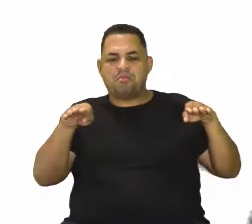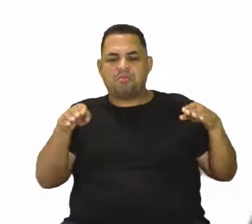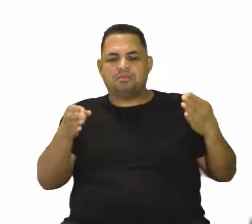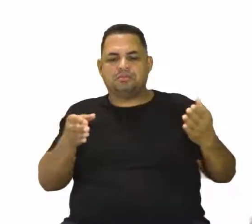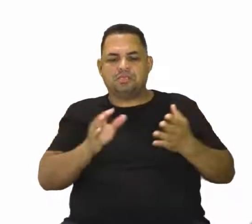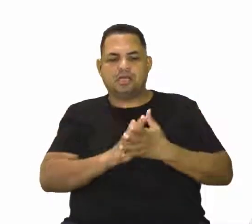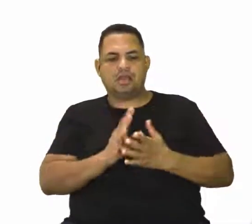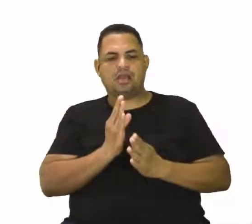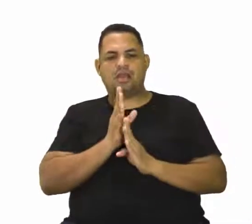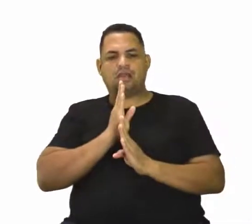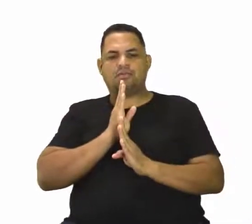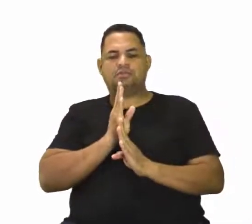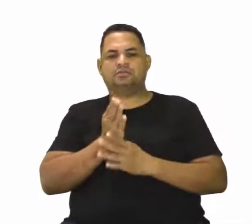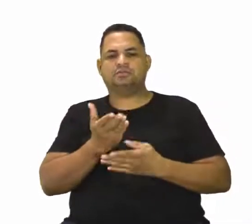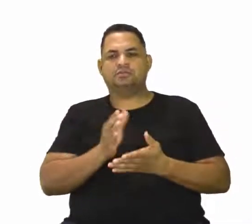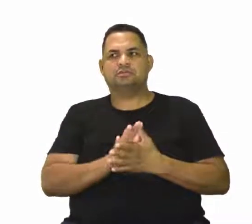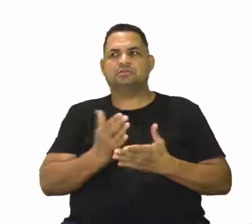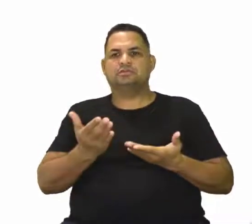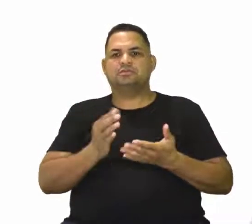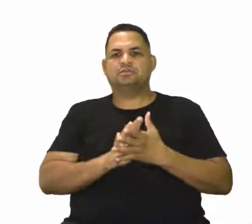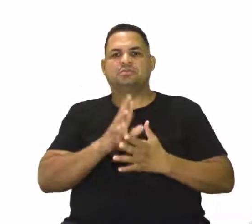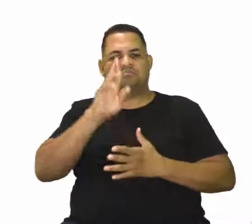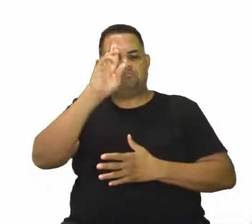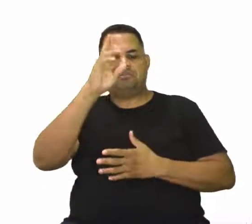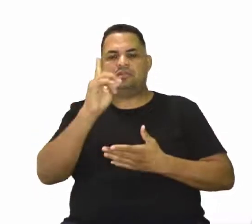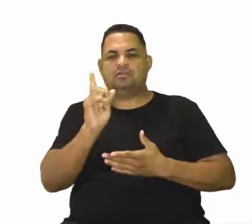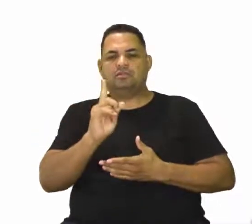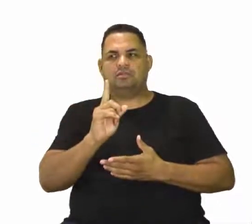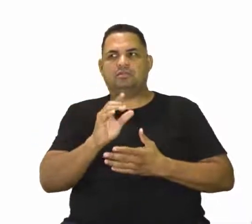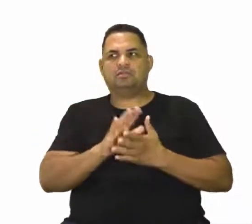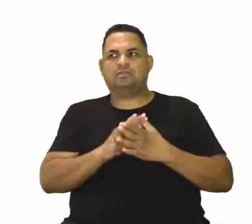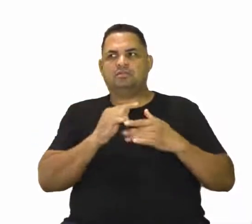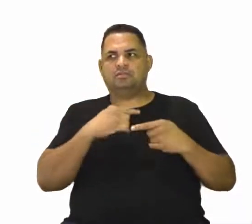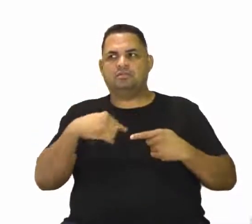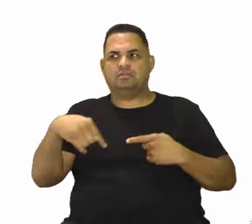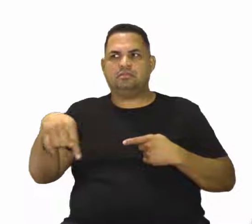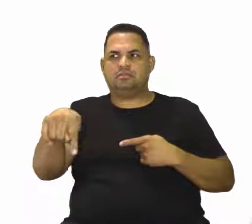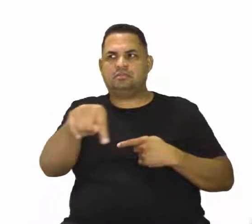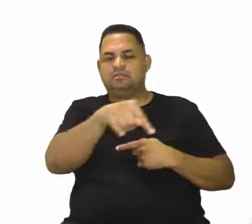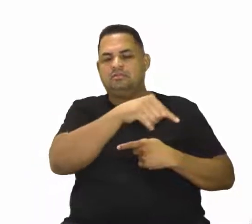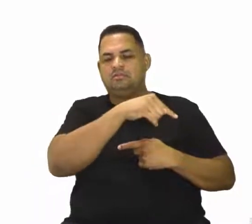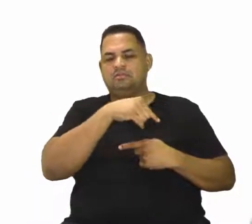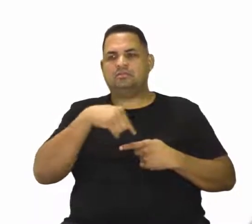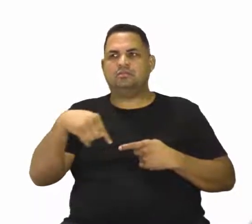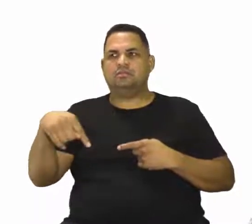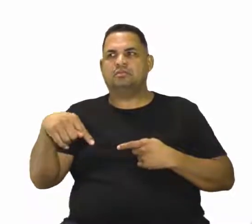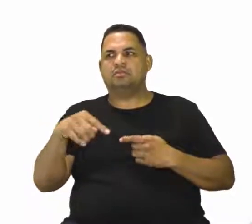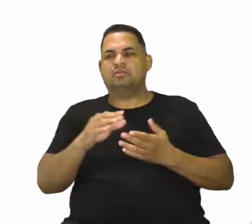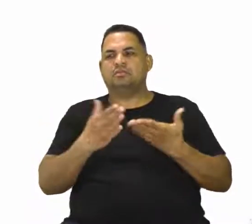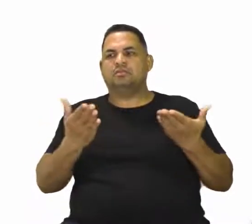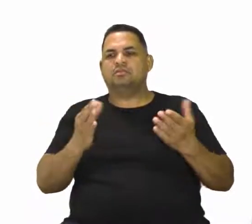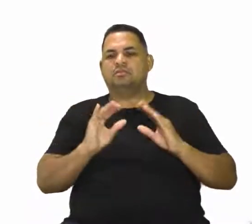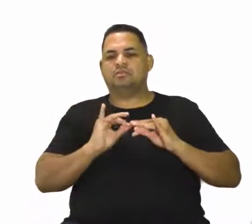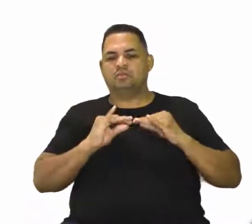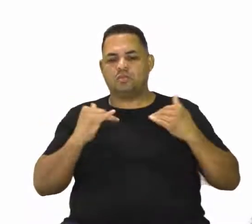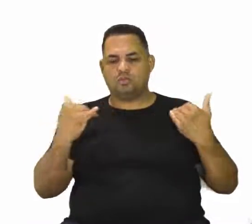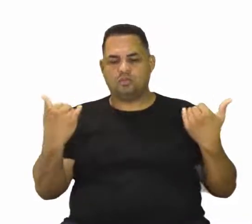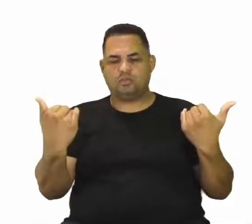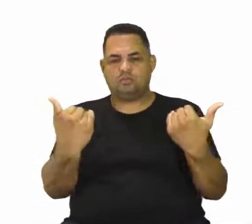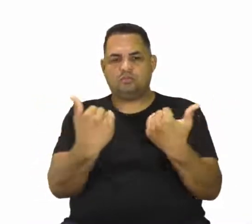ele fica na cabeceira ali como um grande chefe não a mesa dele era Redondo porque segundo ele